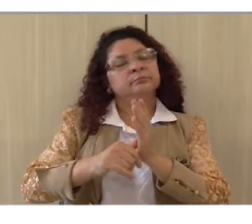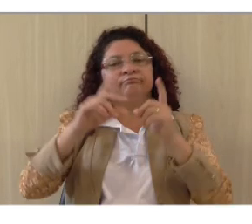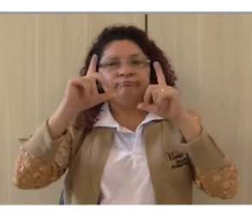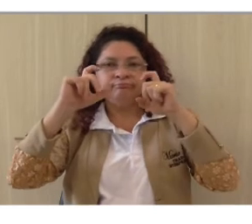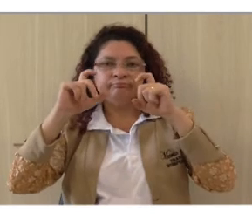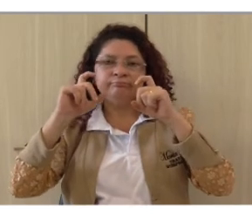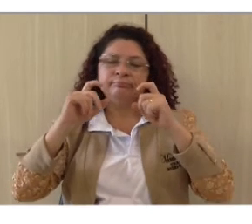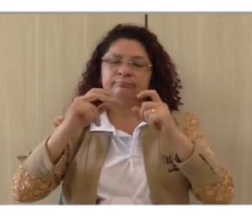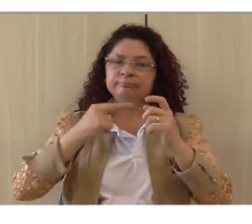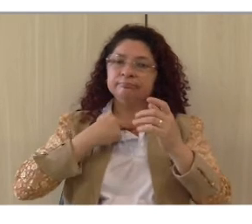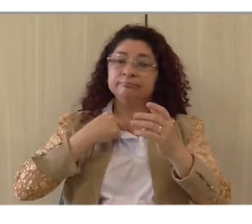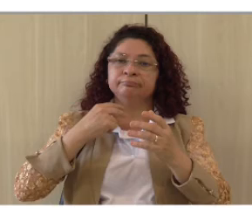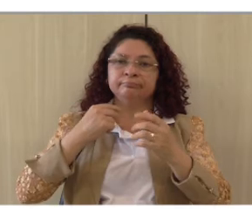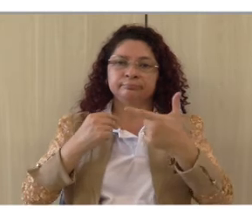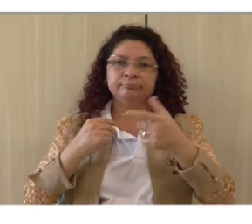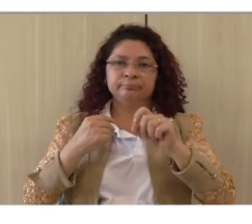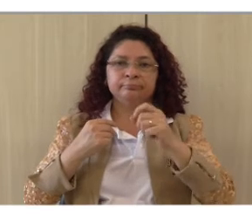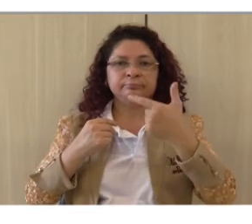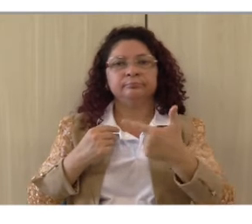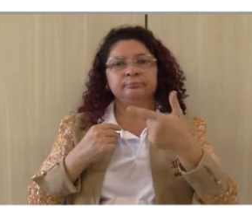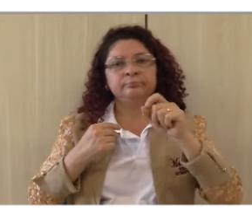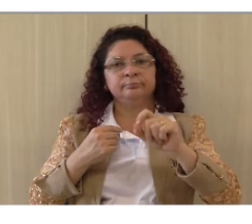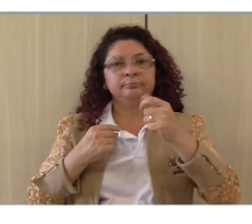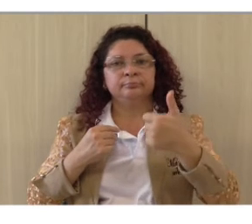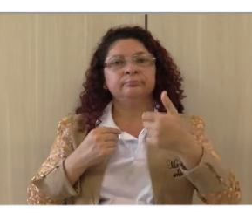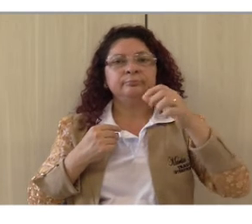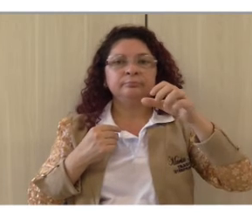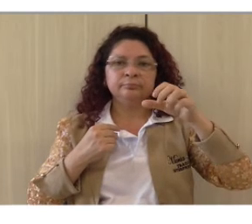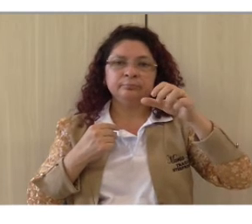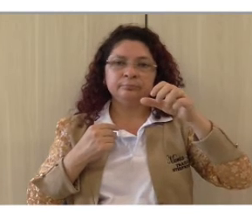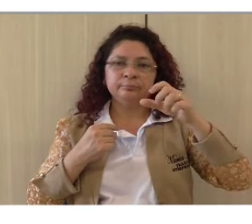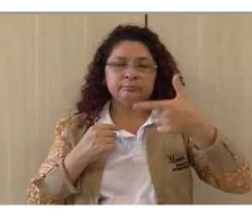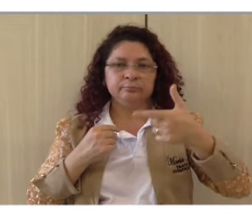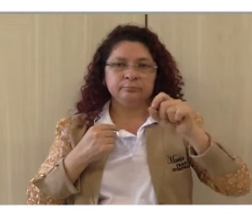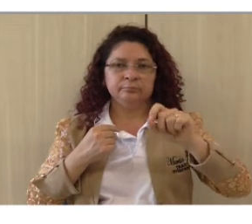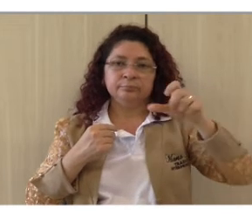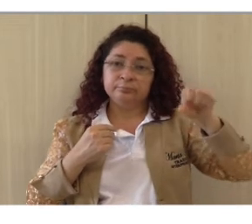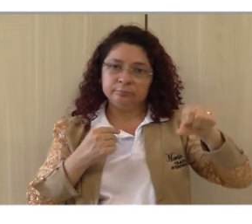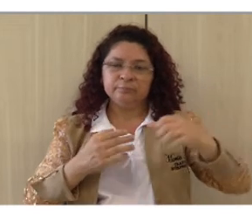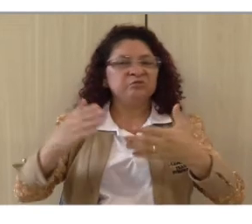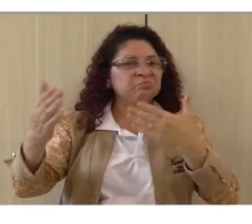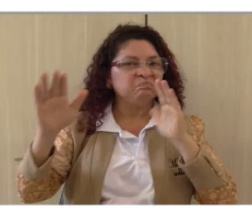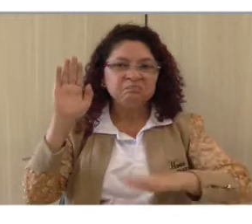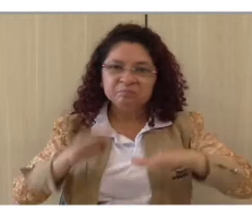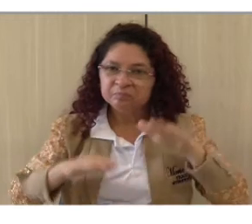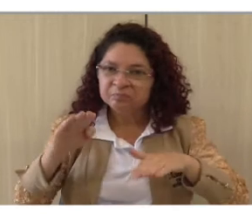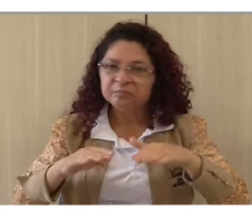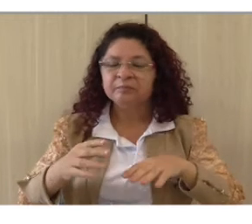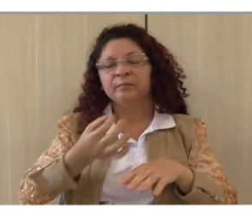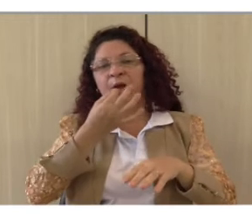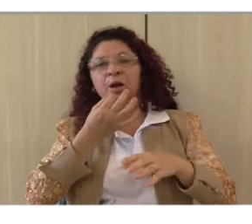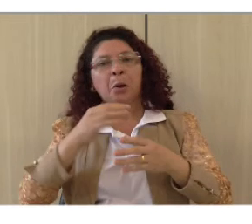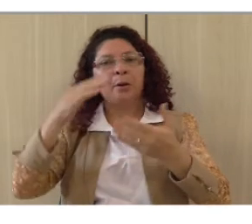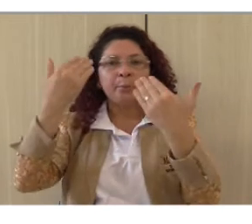foto, constantes no subitem 6.2.2.9 deste edital, por qualquer razão, só poderá